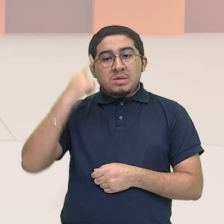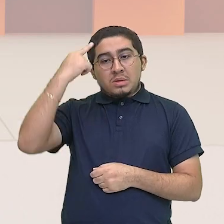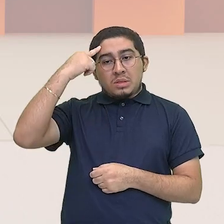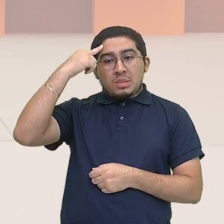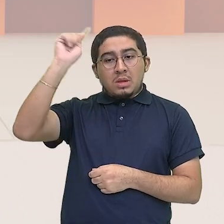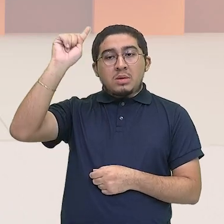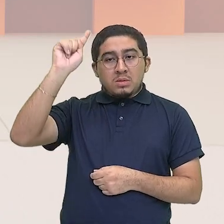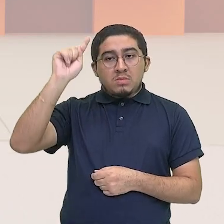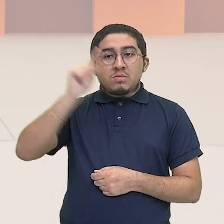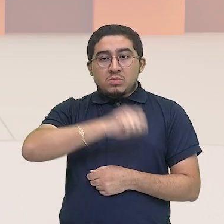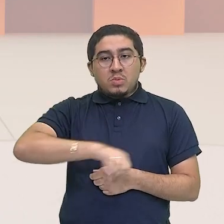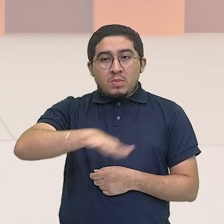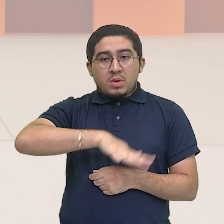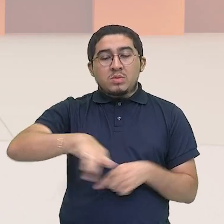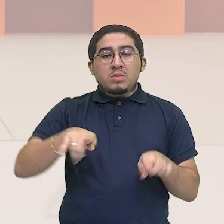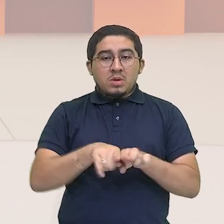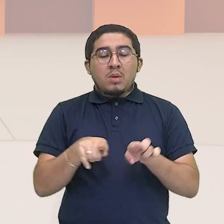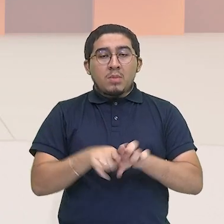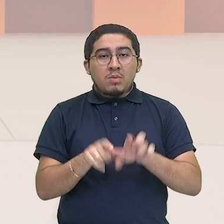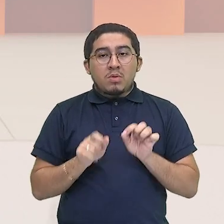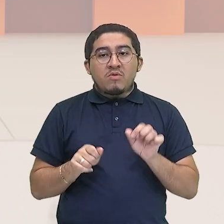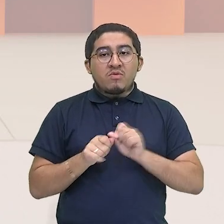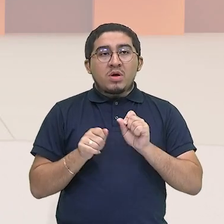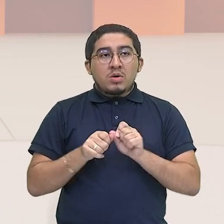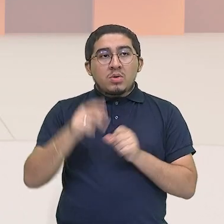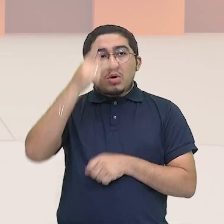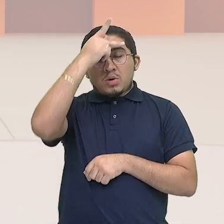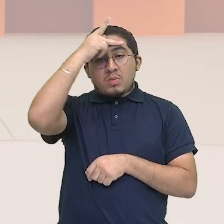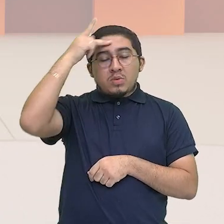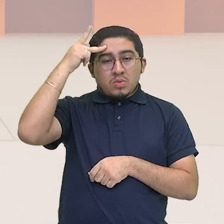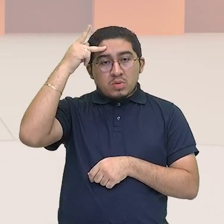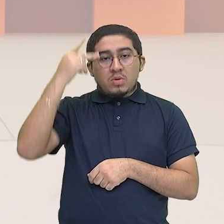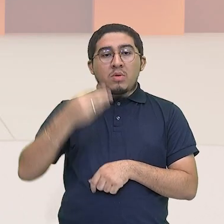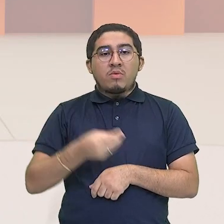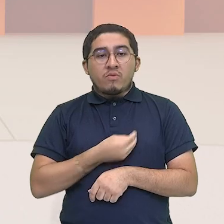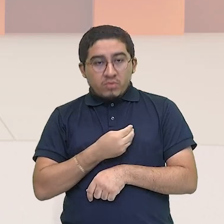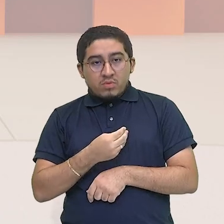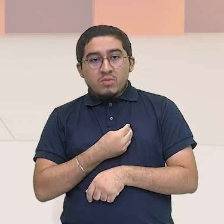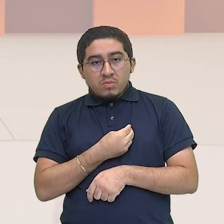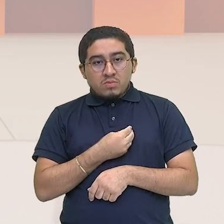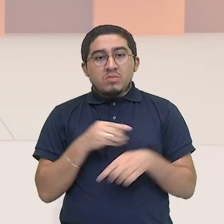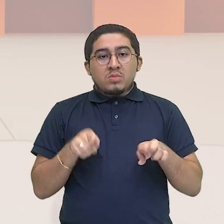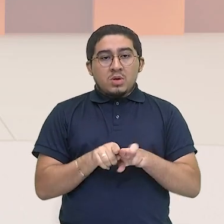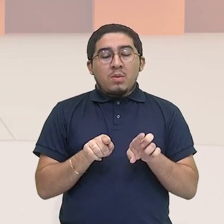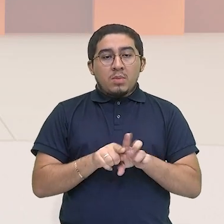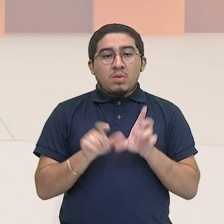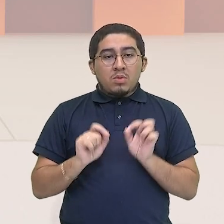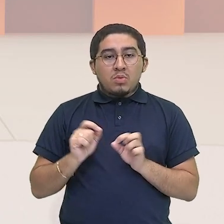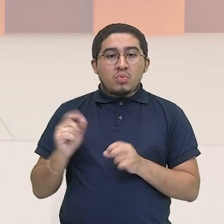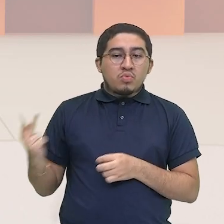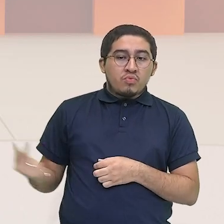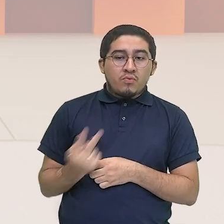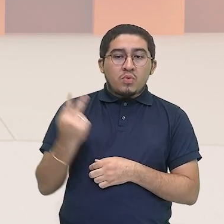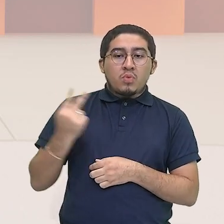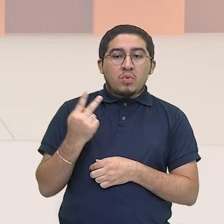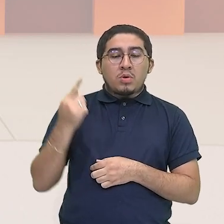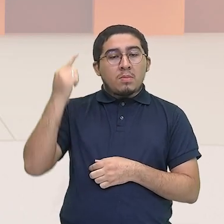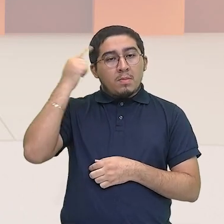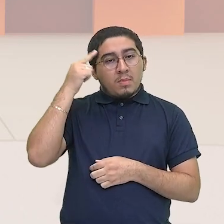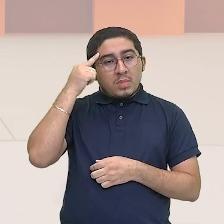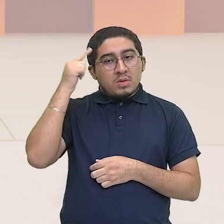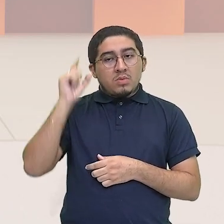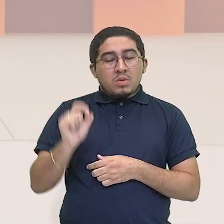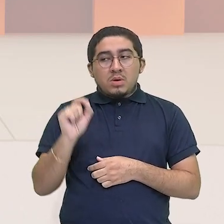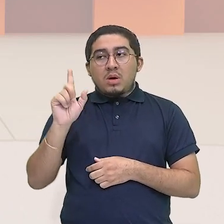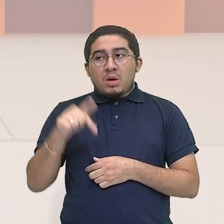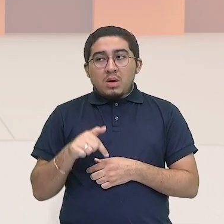O campo das ideias vai fazer com que as pessoas vivam, né, aqueles valores que ele acha que